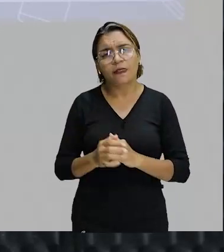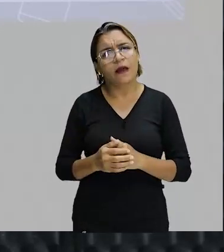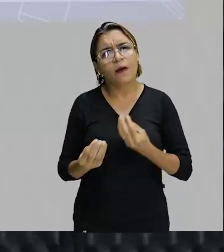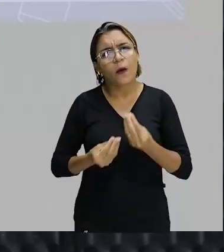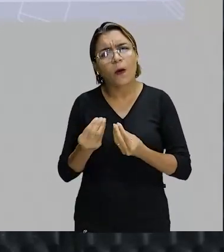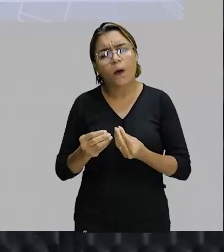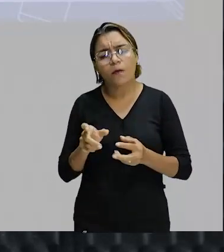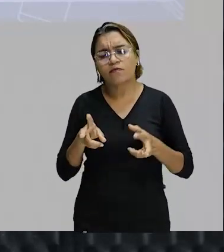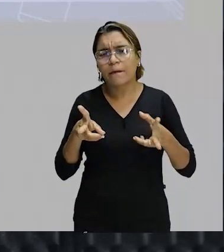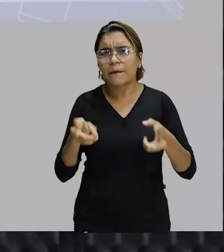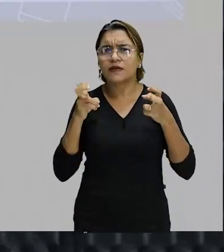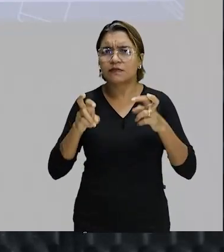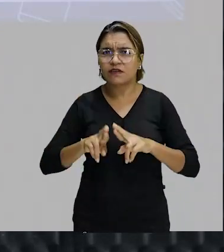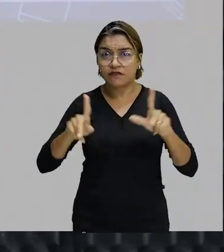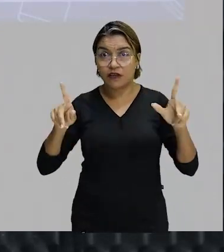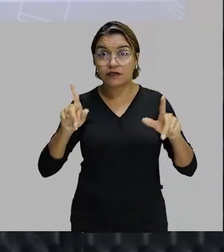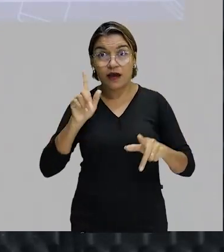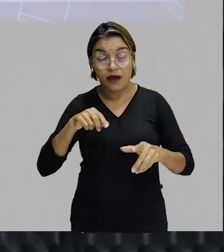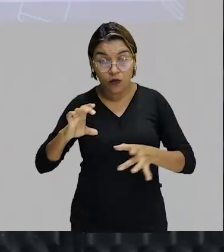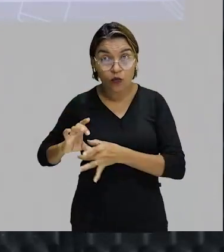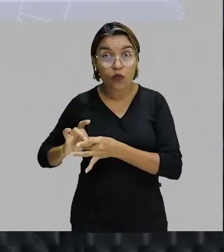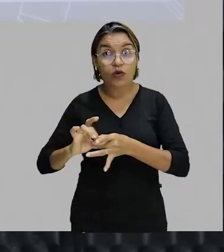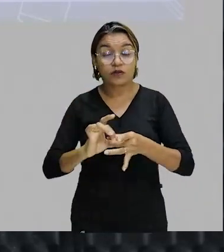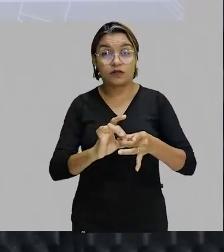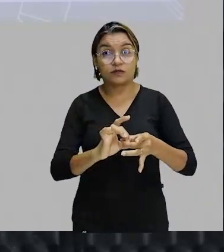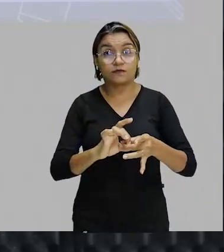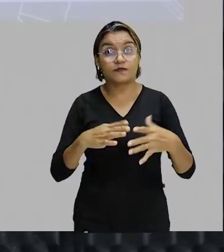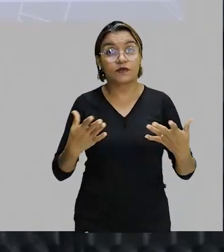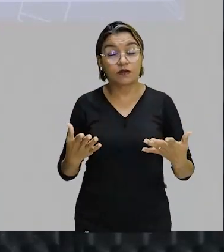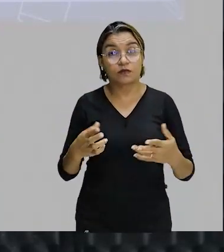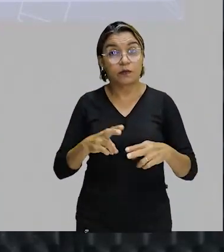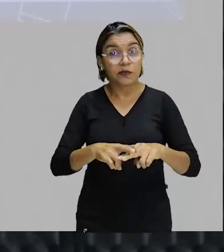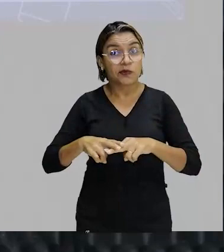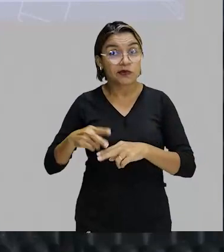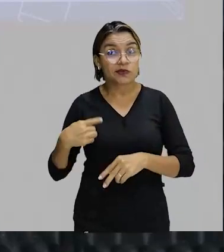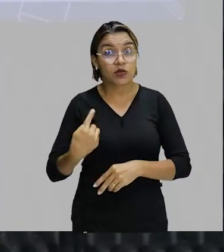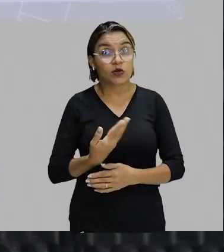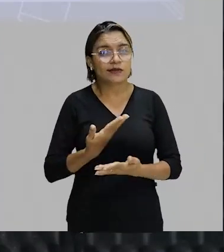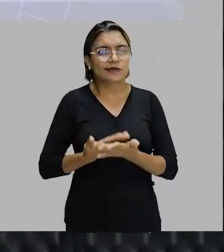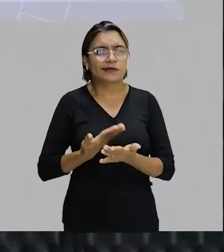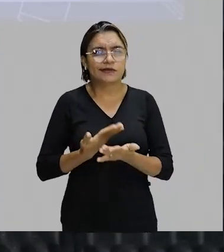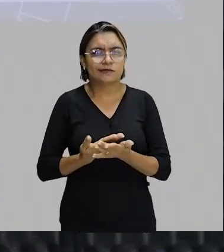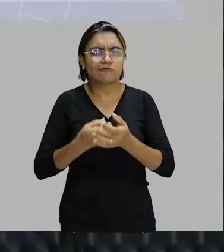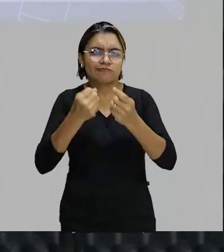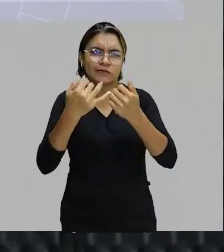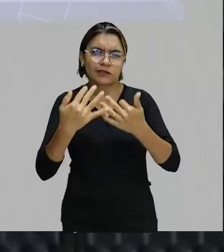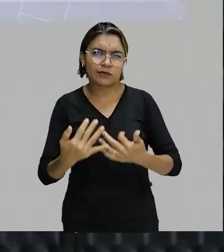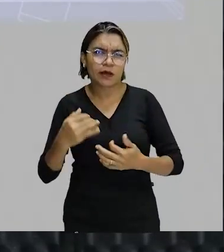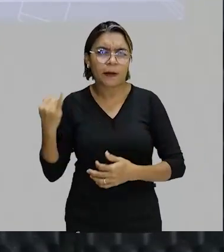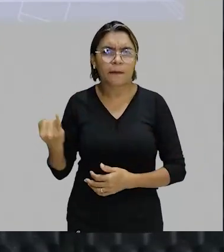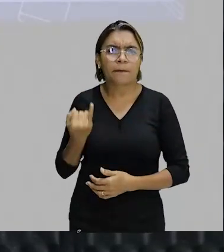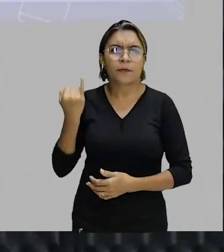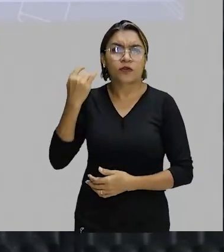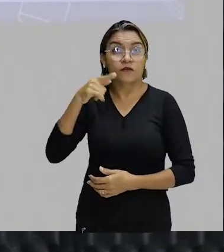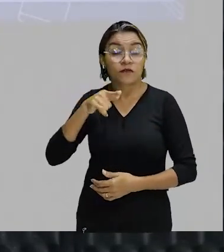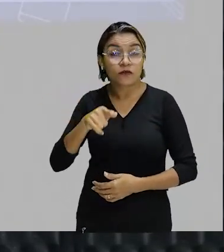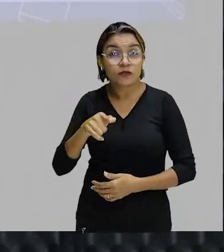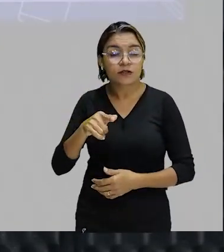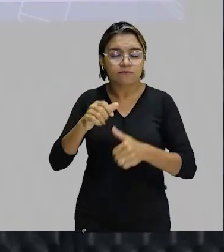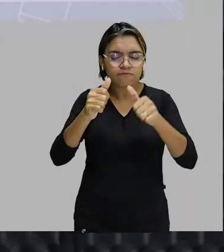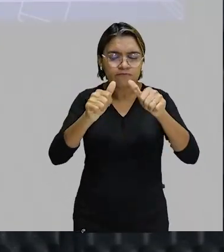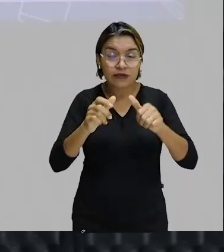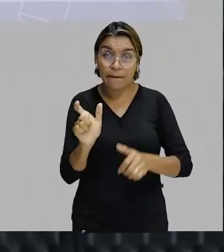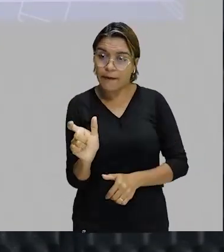outro? Pelo contexto, pessoal. Por isso que nas nossas aulas a gente discute tanto a importância de você analisar